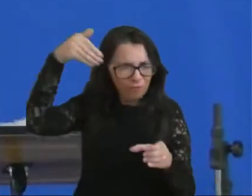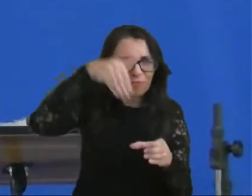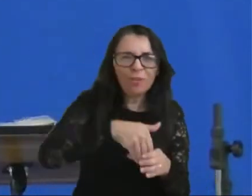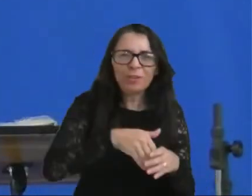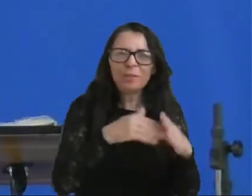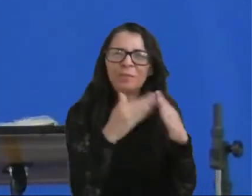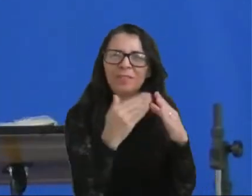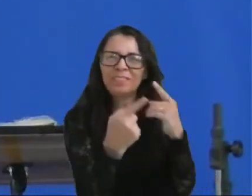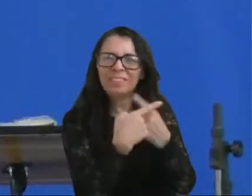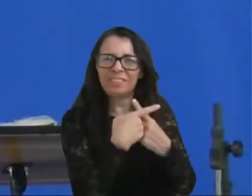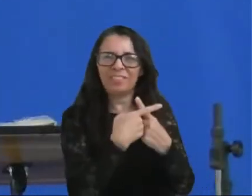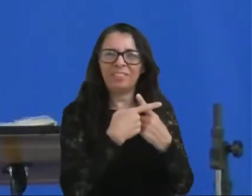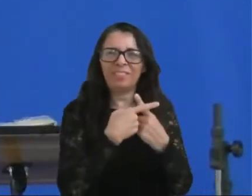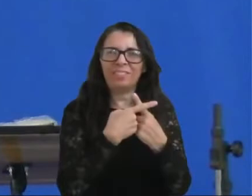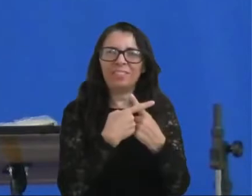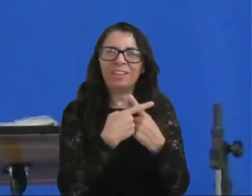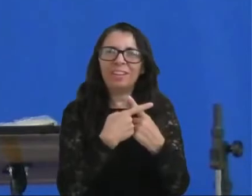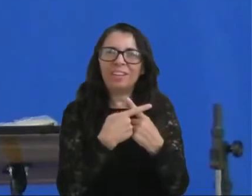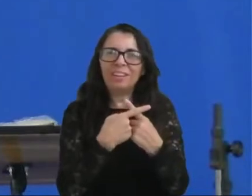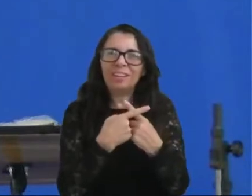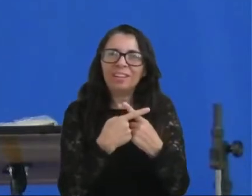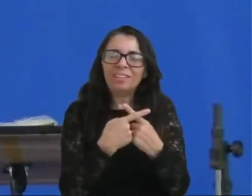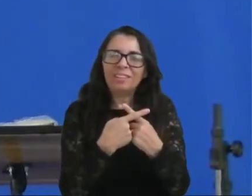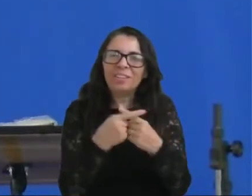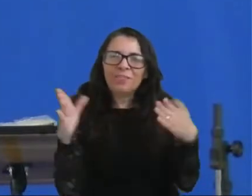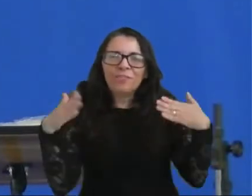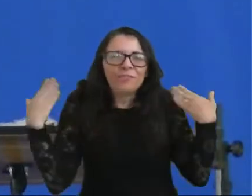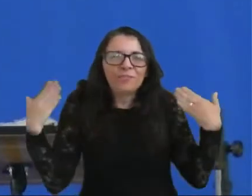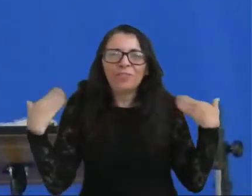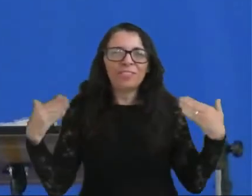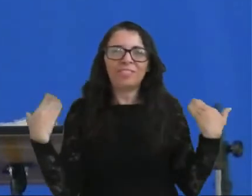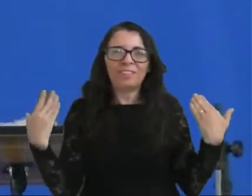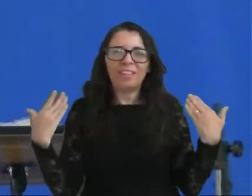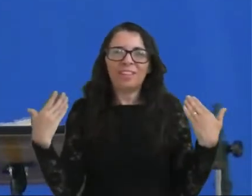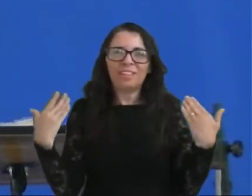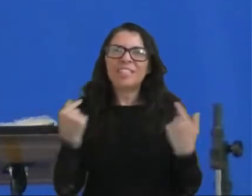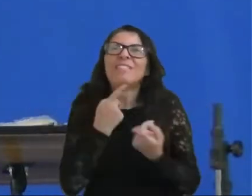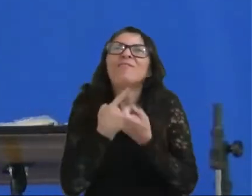amor o esfriamento desse amor,